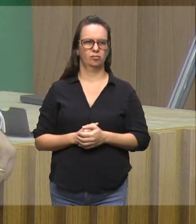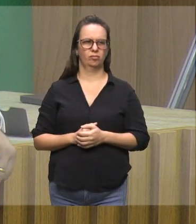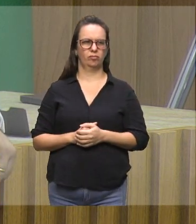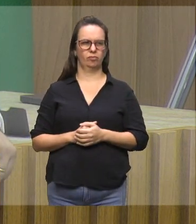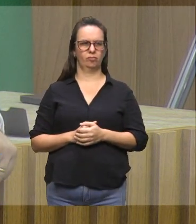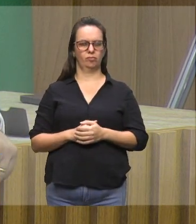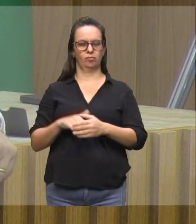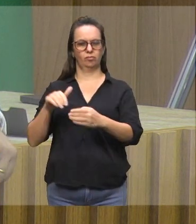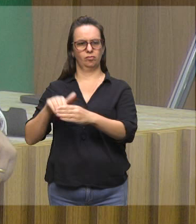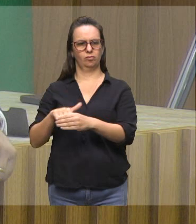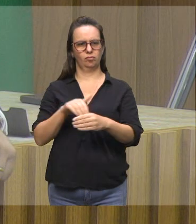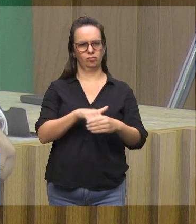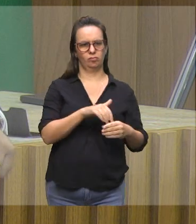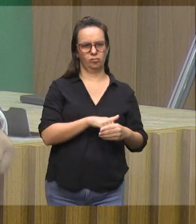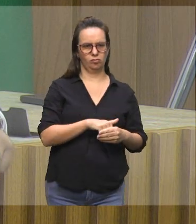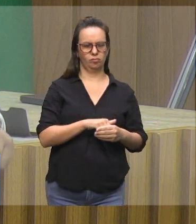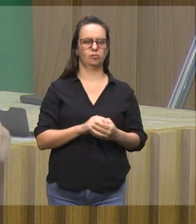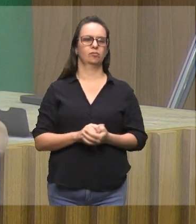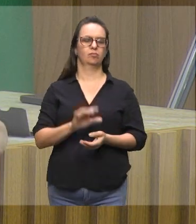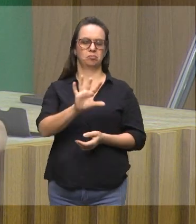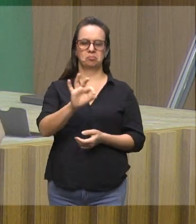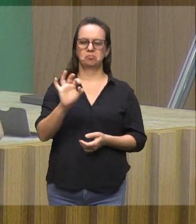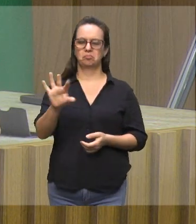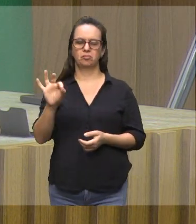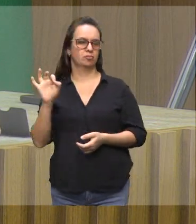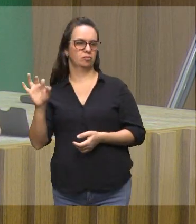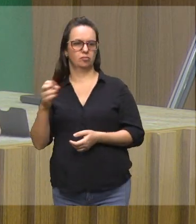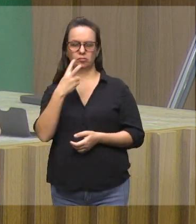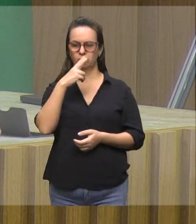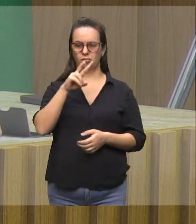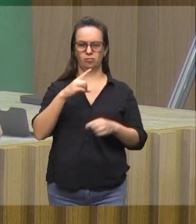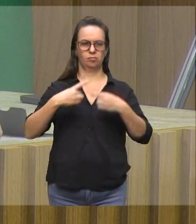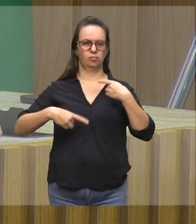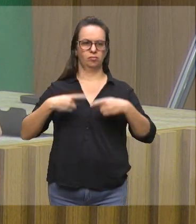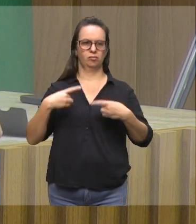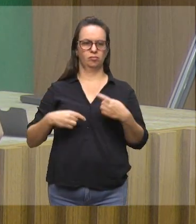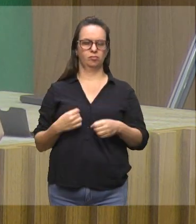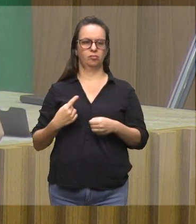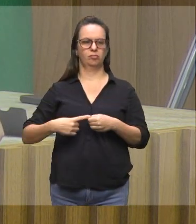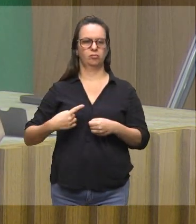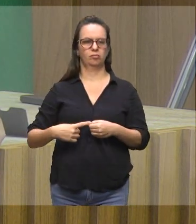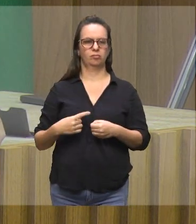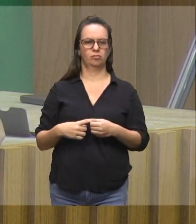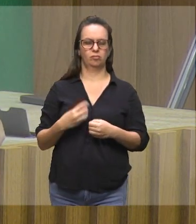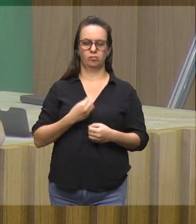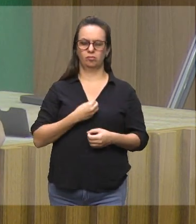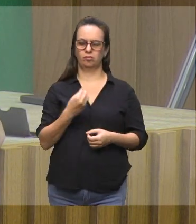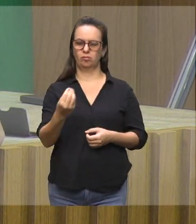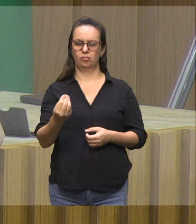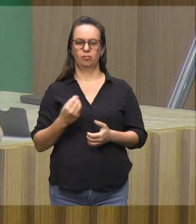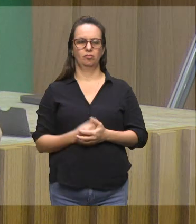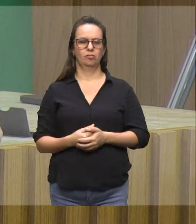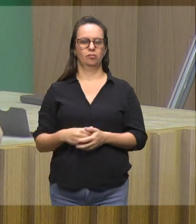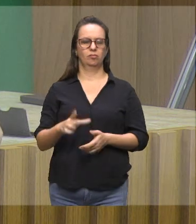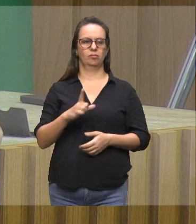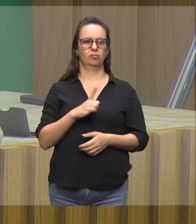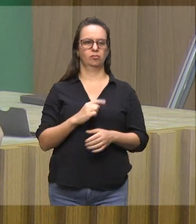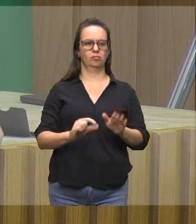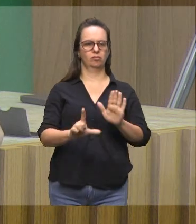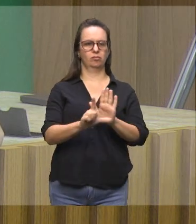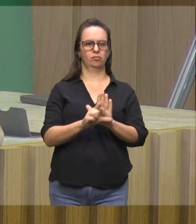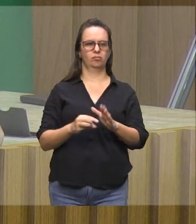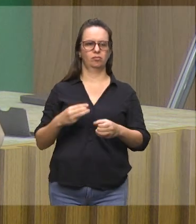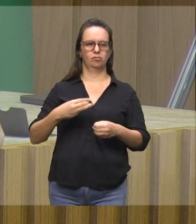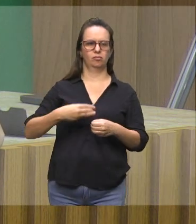visão de política, a sua visão de cidade lhe atribui. Então, nós temos aí hoje, na legislação municipal,